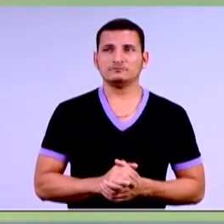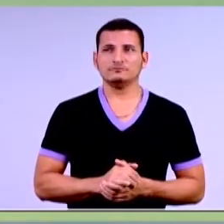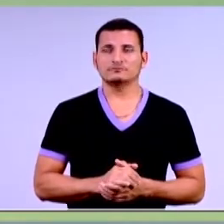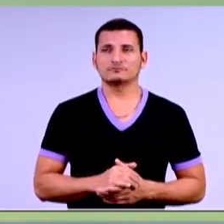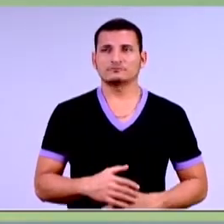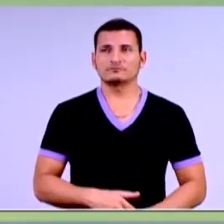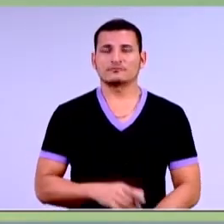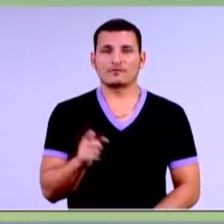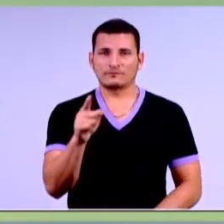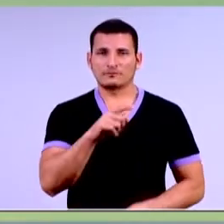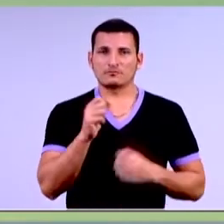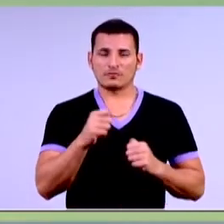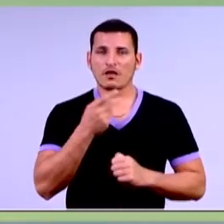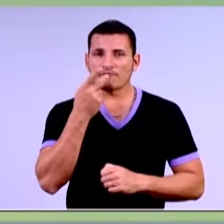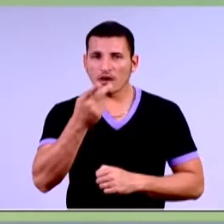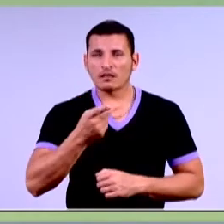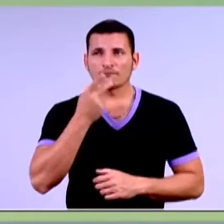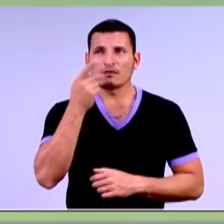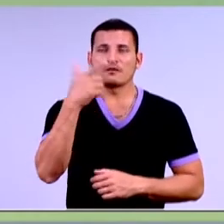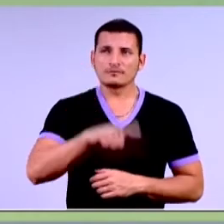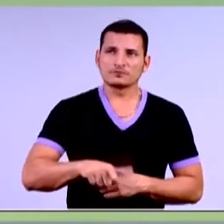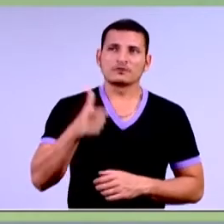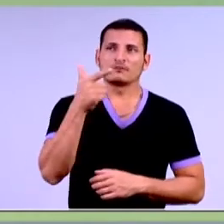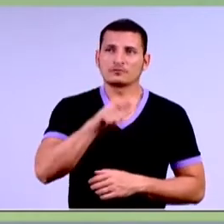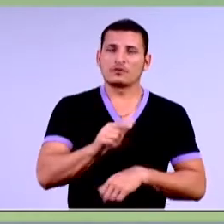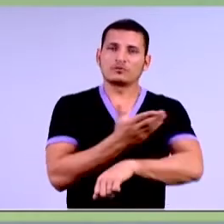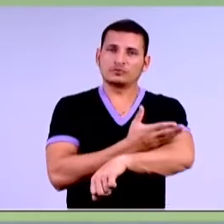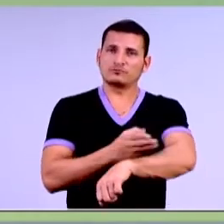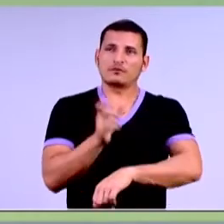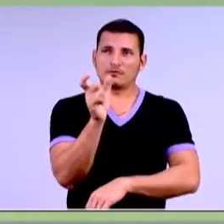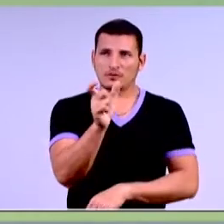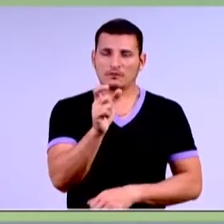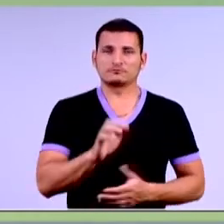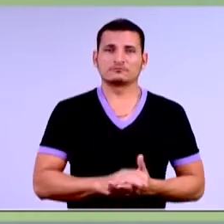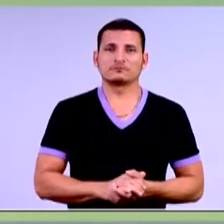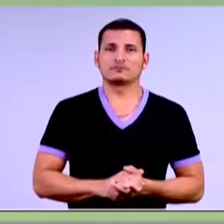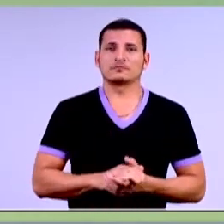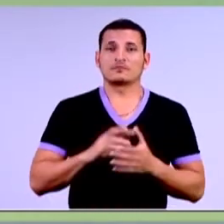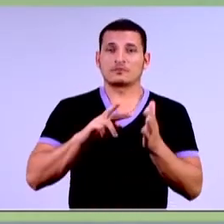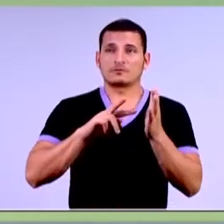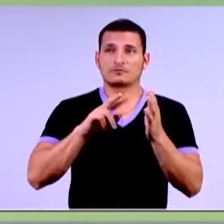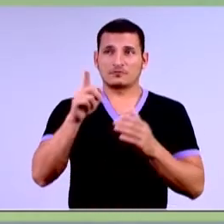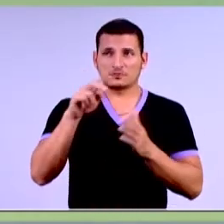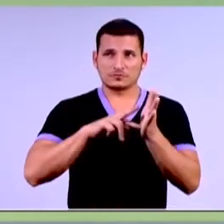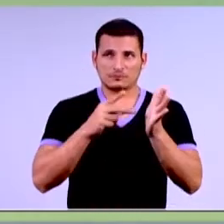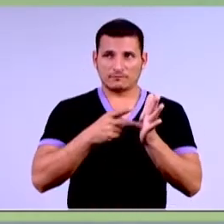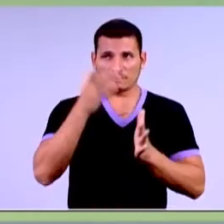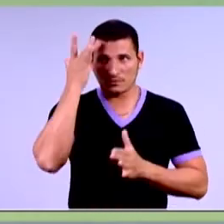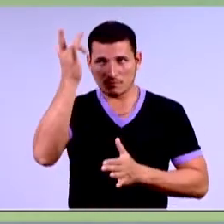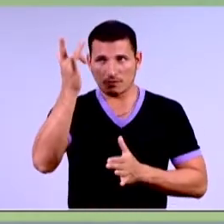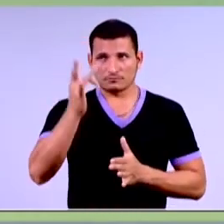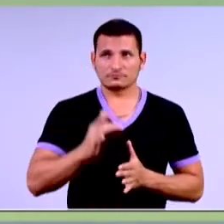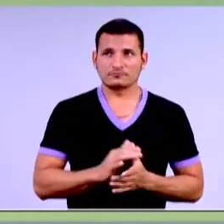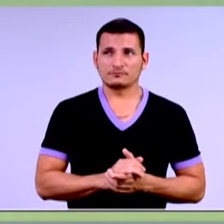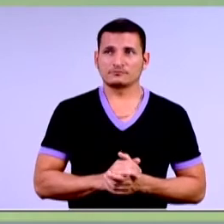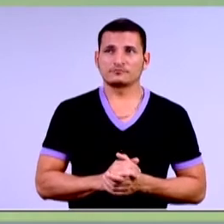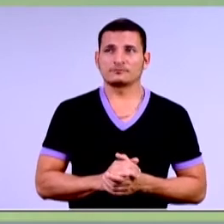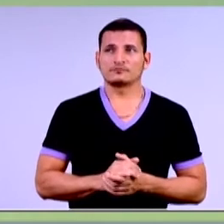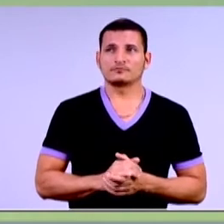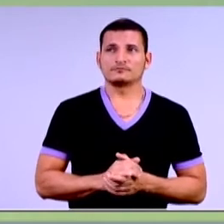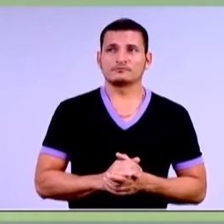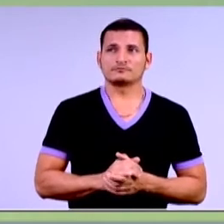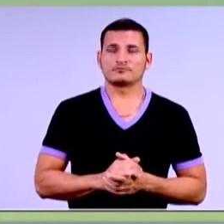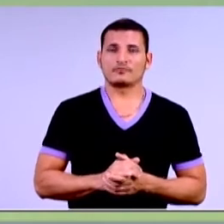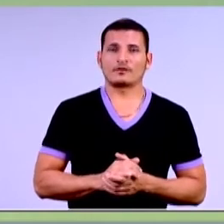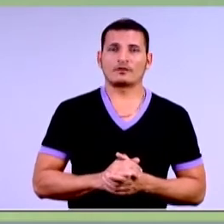até para acostumar com a palavra timol significa amanhã ok dedei as parte móvel